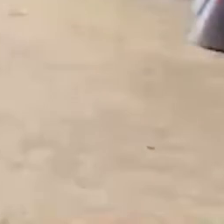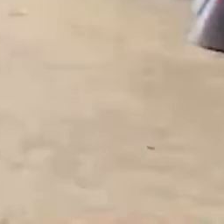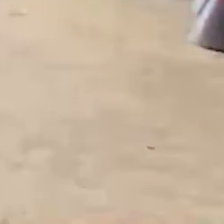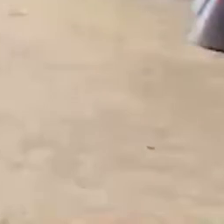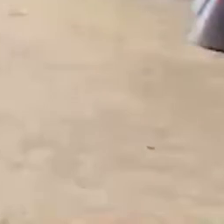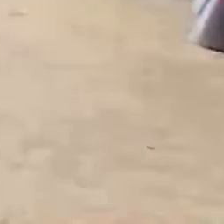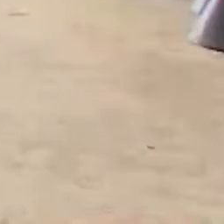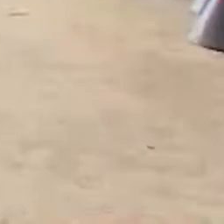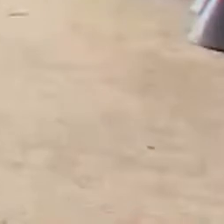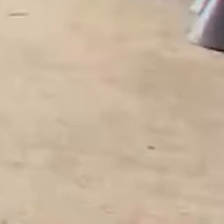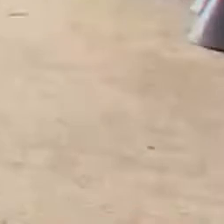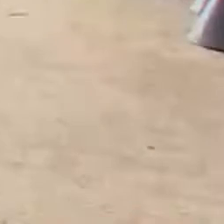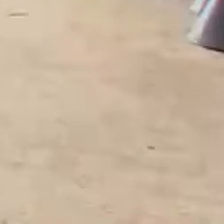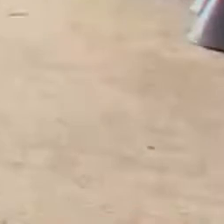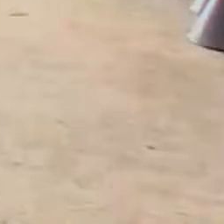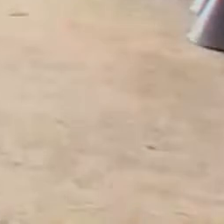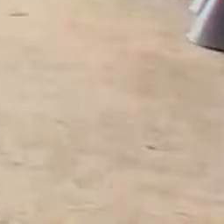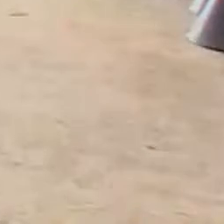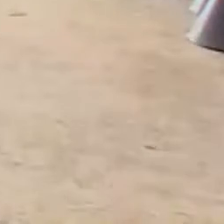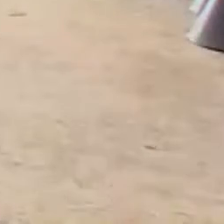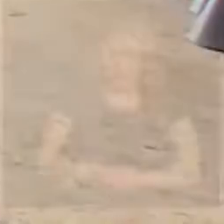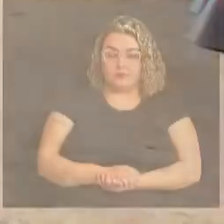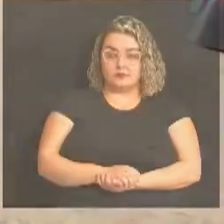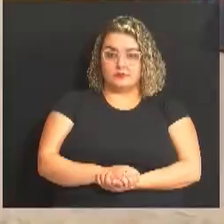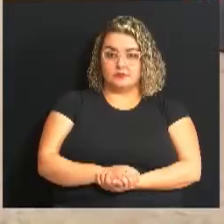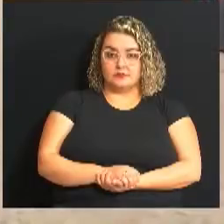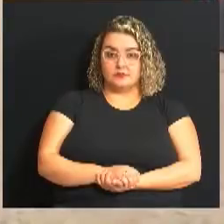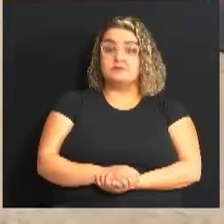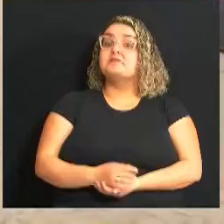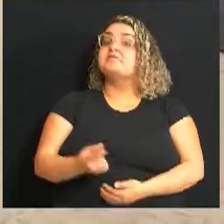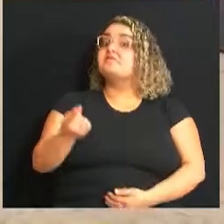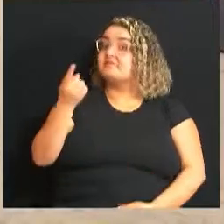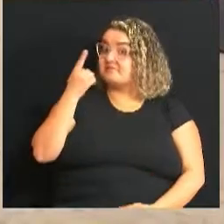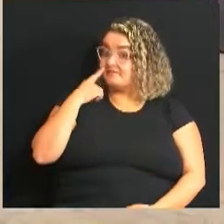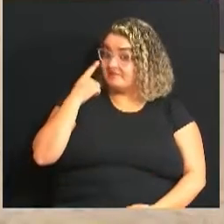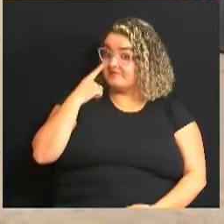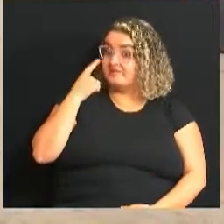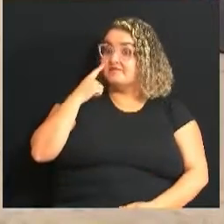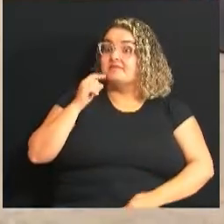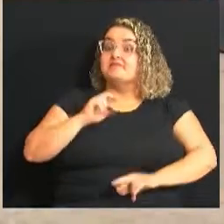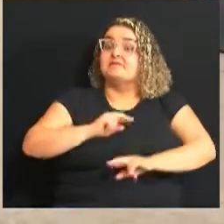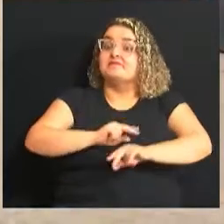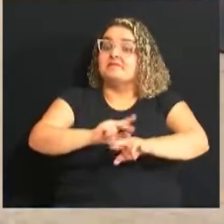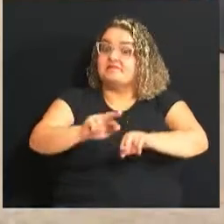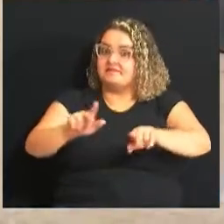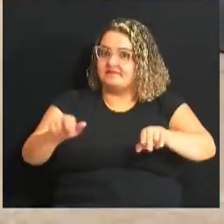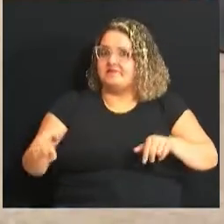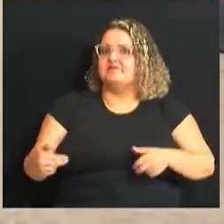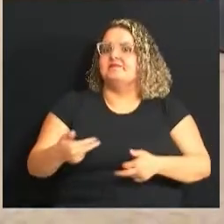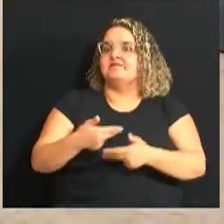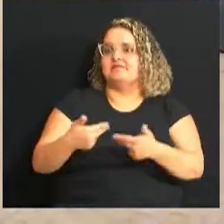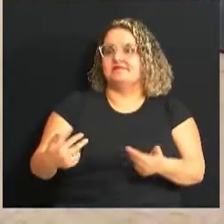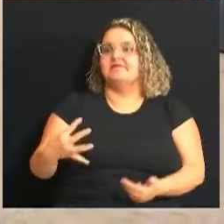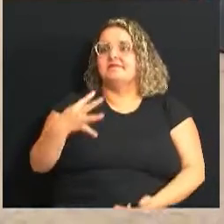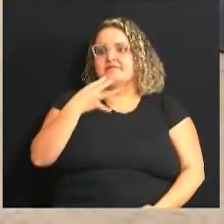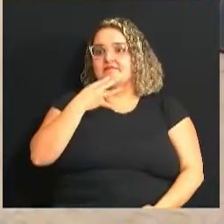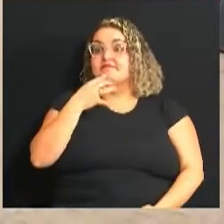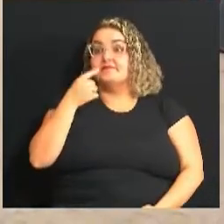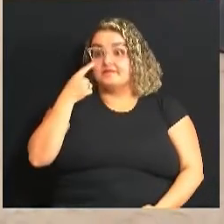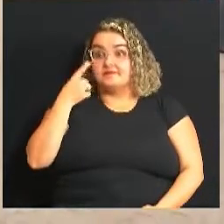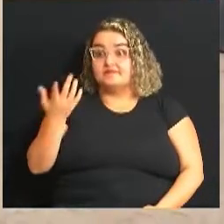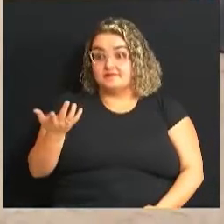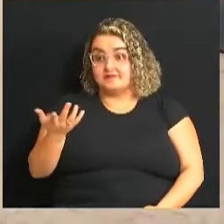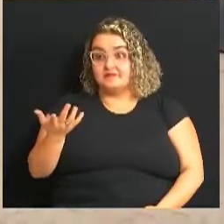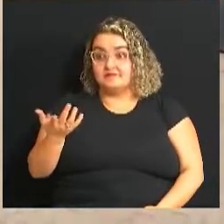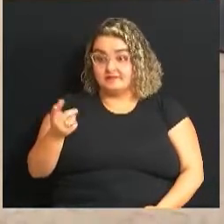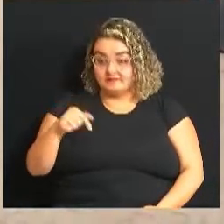Deu para ver, né, por esse vídeo que tem muita coisa para se conhecer aqui. Deu para ver, né, por esse